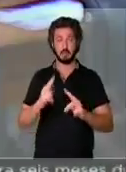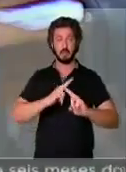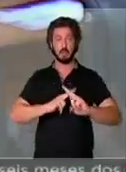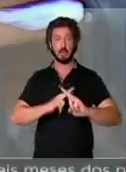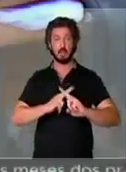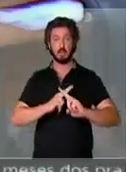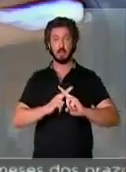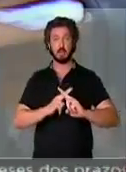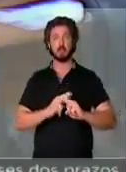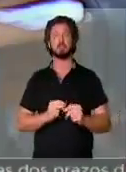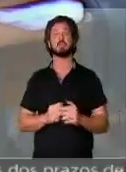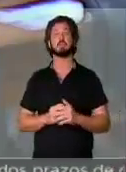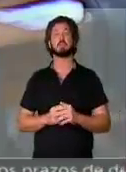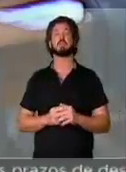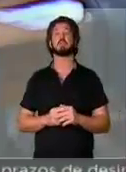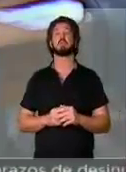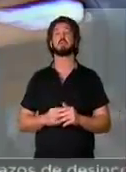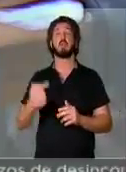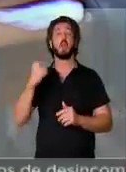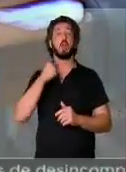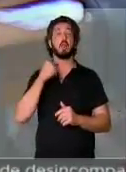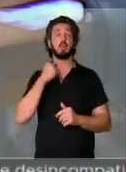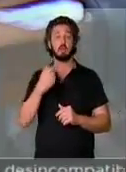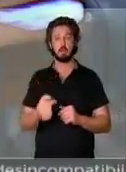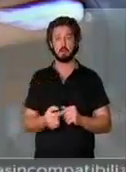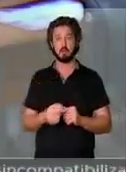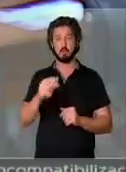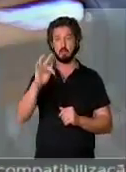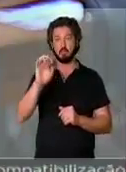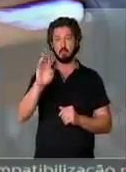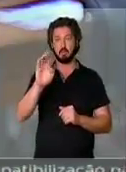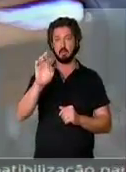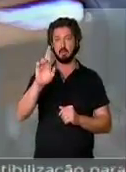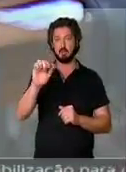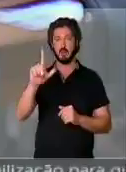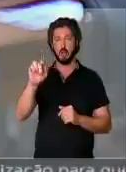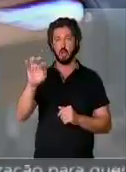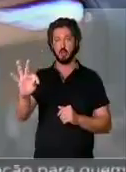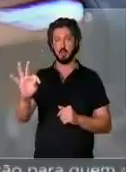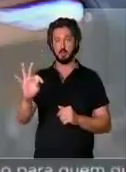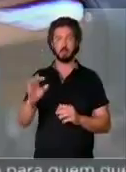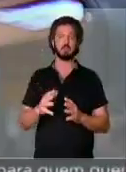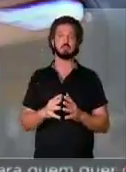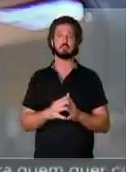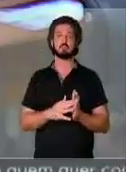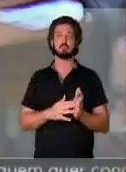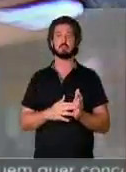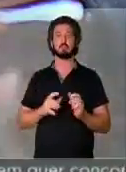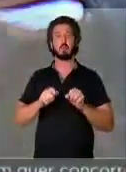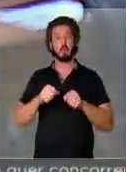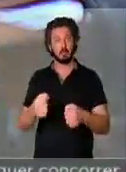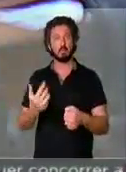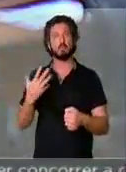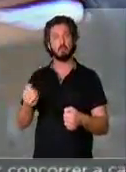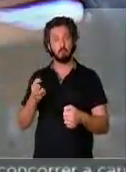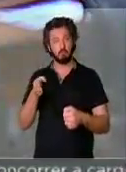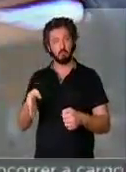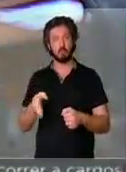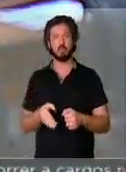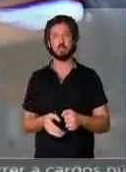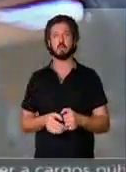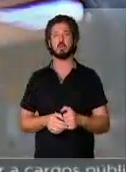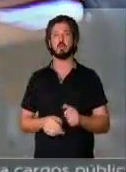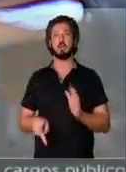Econômica, com os lotéricos, a Frebralote, onde nós fomos defender